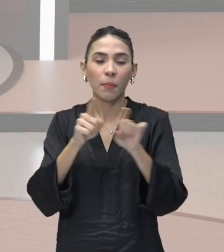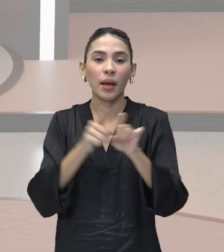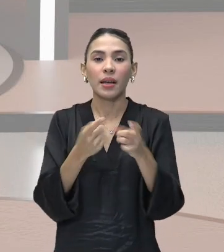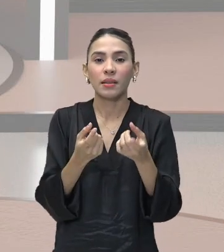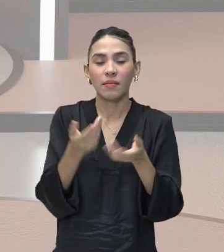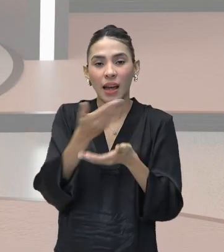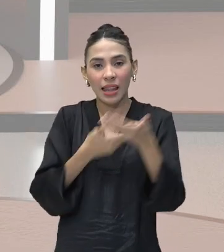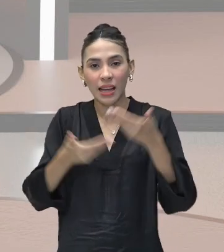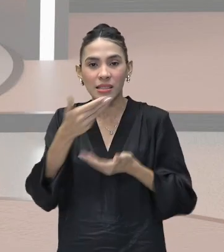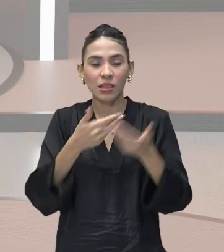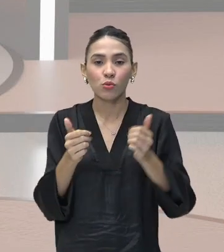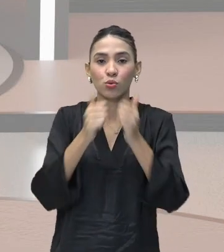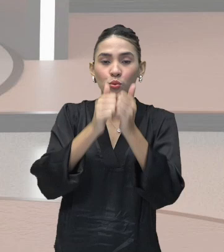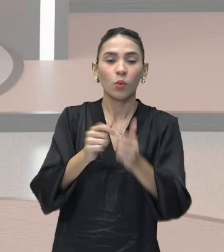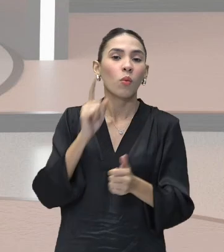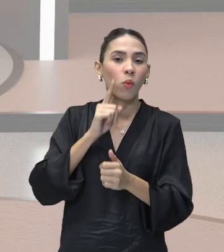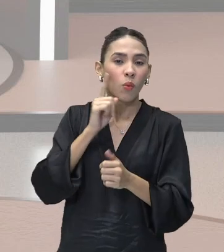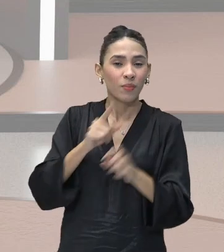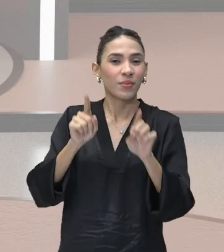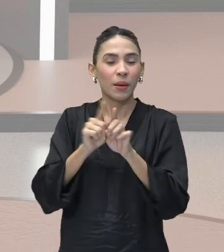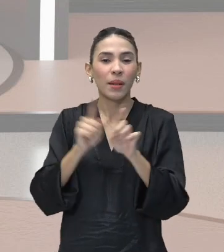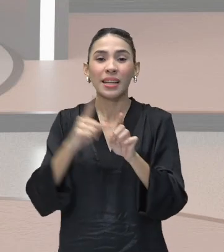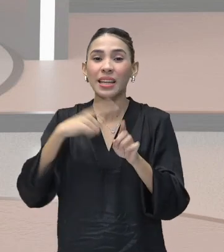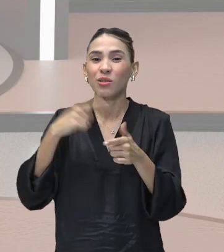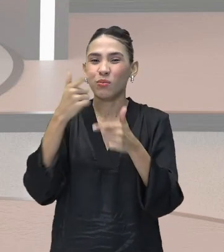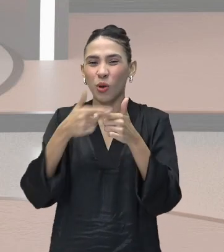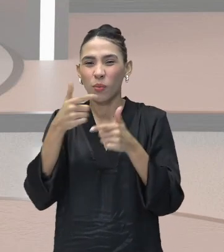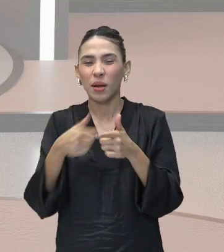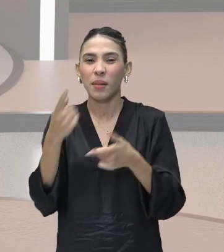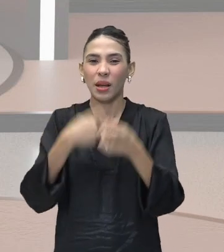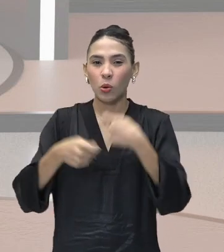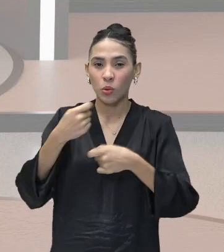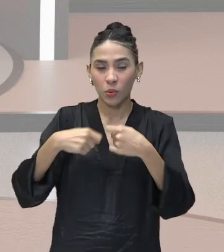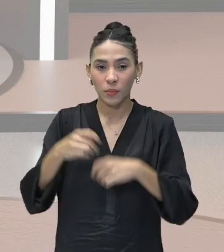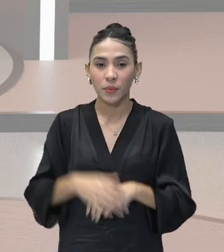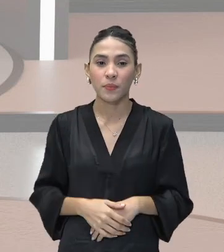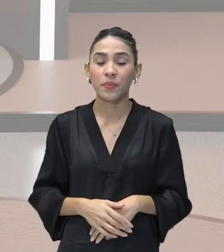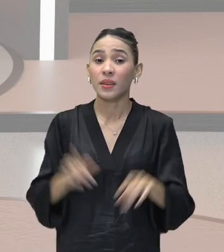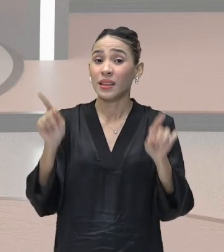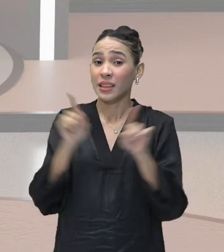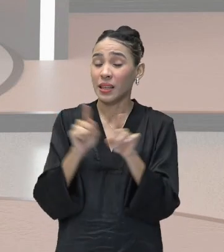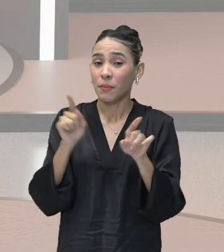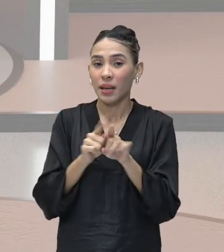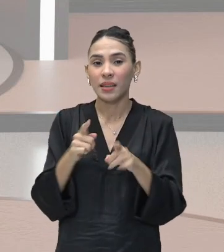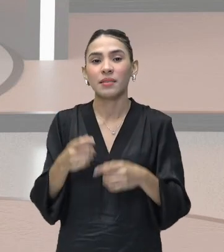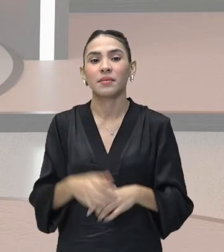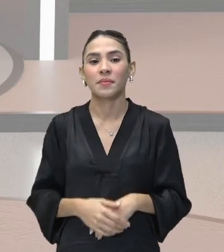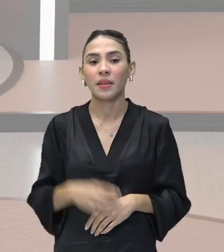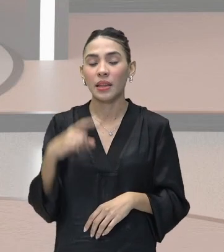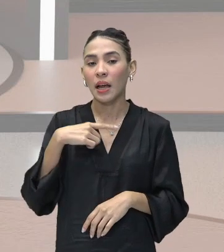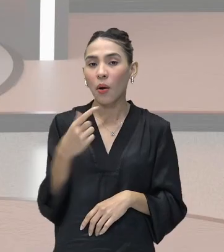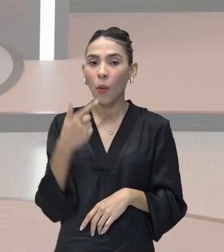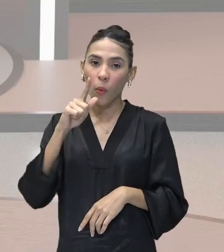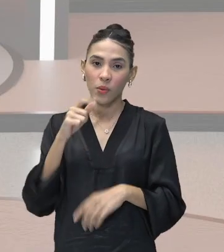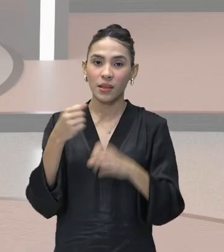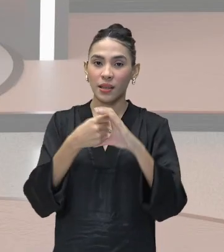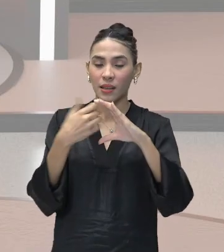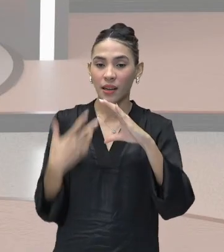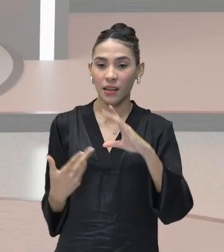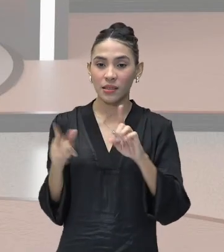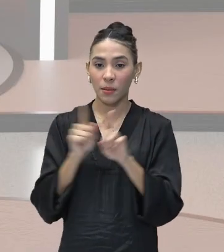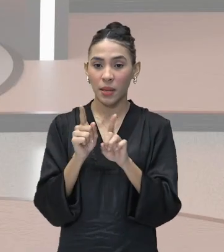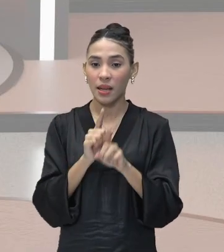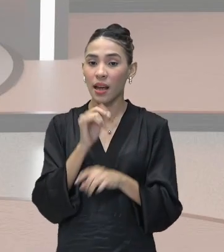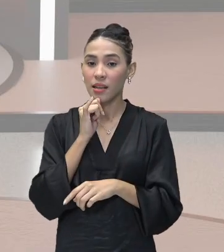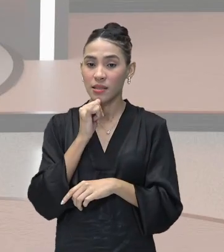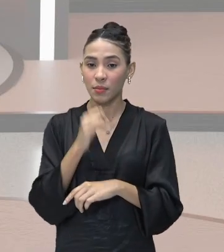Estados Unidos, entrando em crise financeira. Além do desemprego em massa, temos algumas outras características